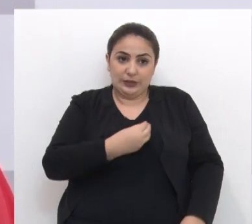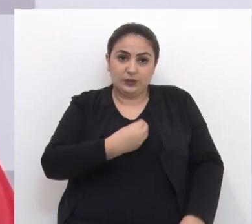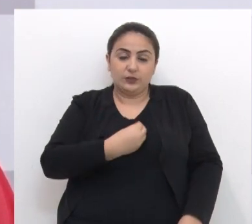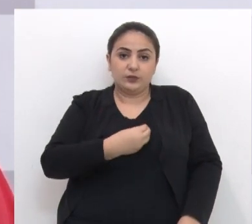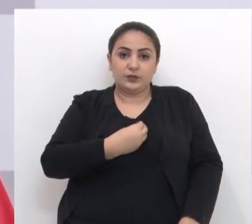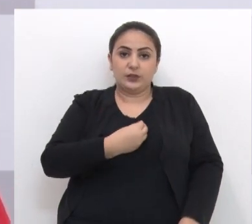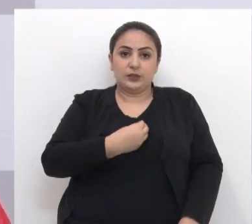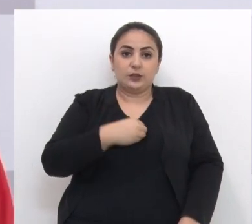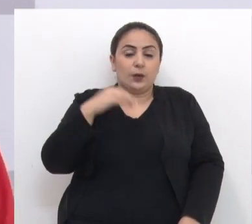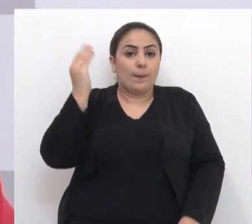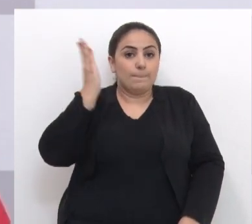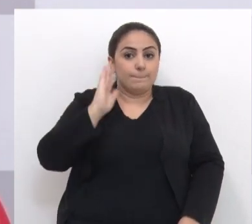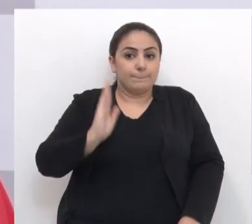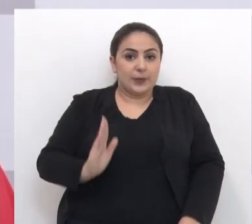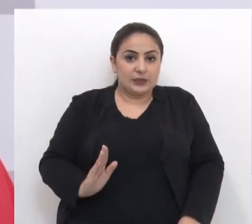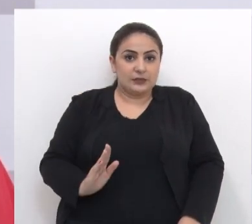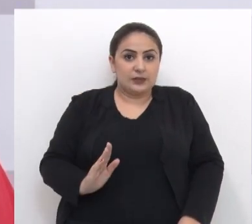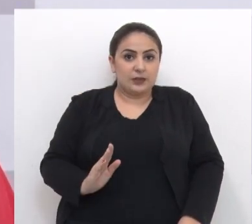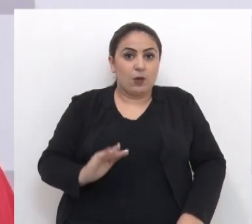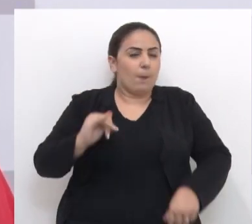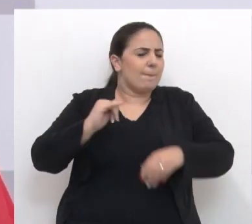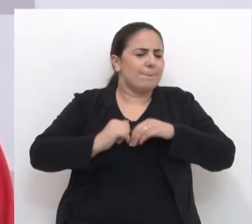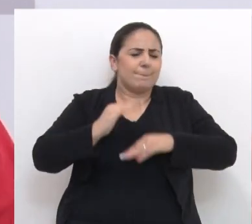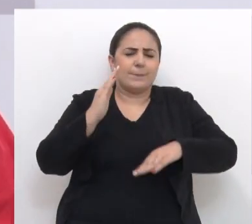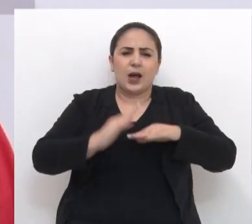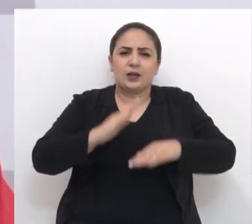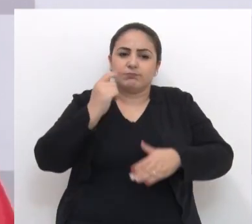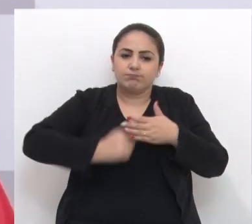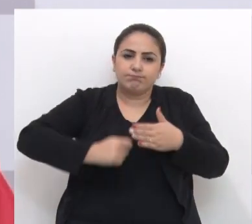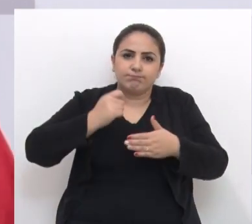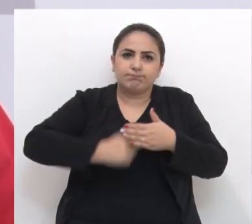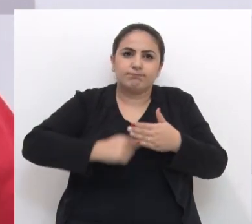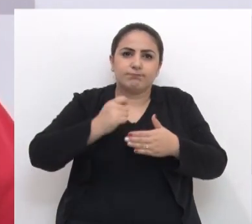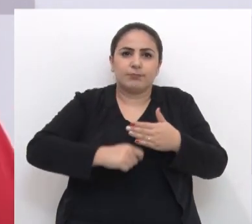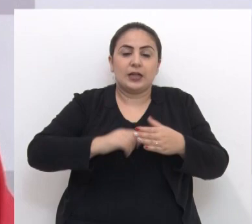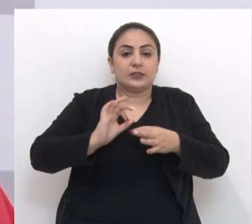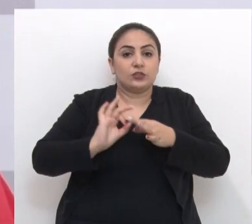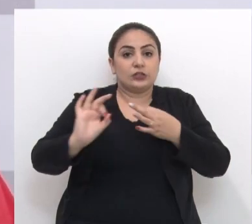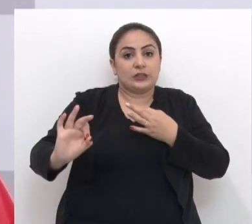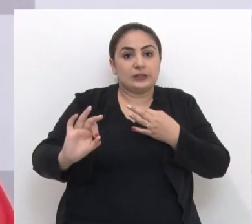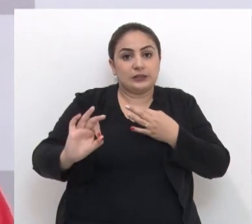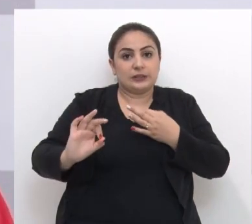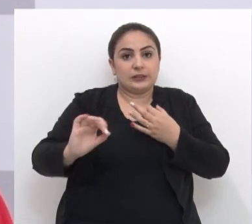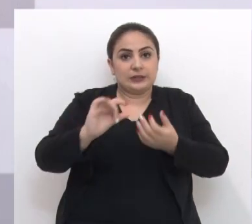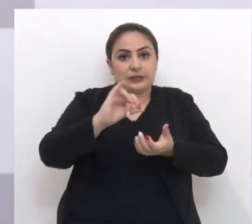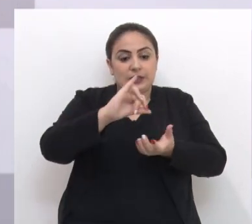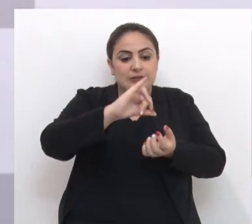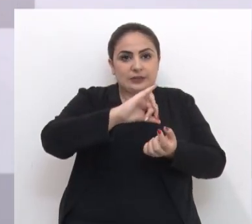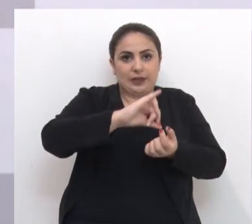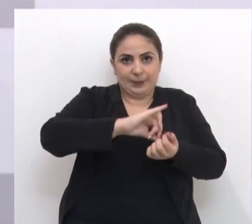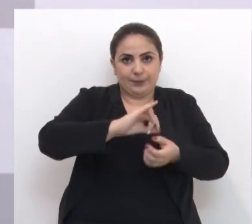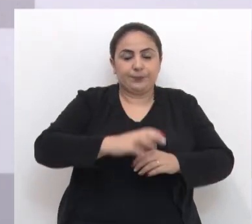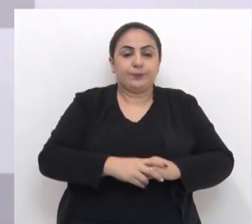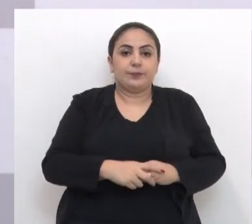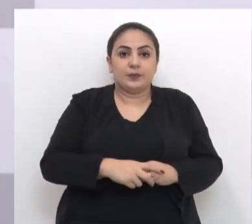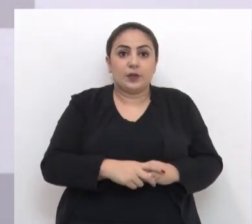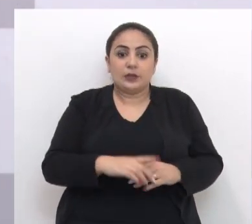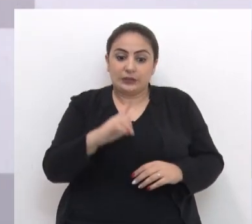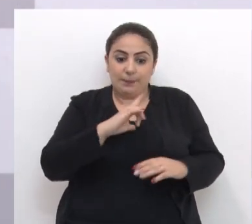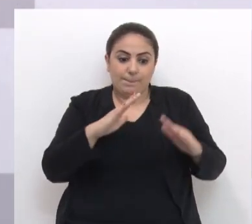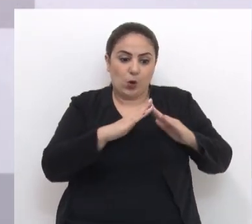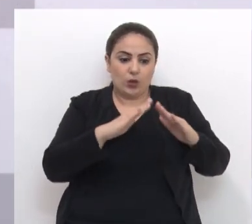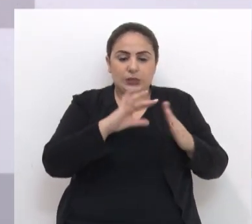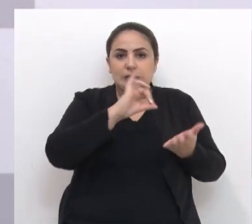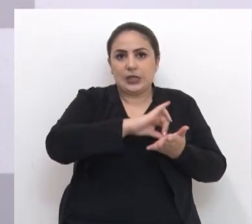presente na vida do brasileiro, que é o mais aguerrido, aquele que é mais distante das capitais. Porque quem reside